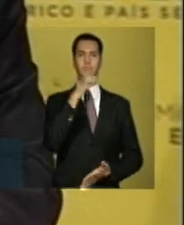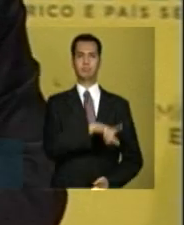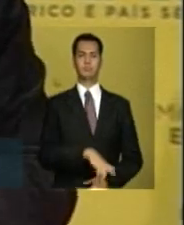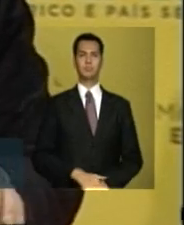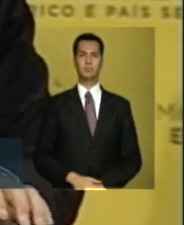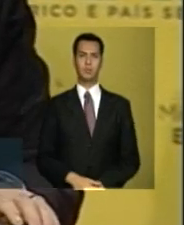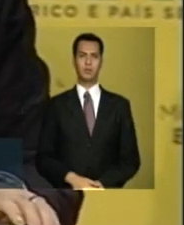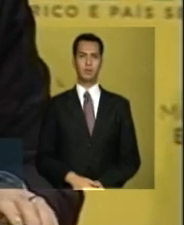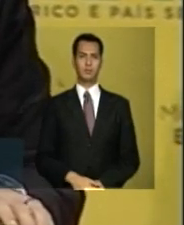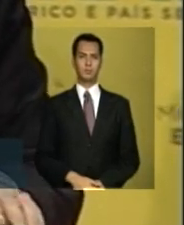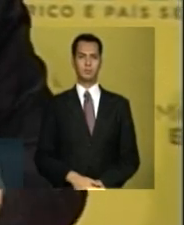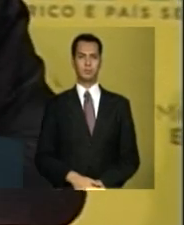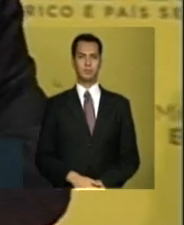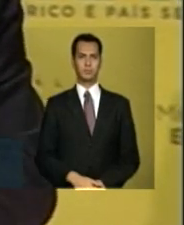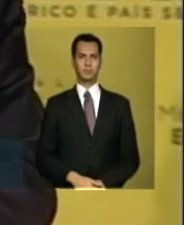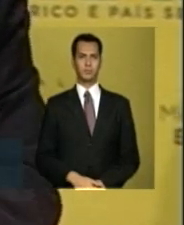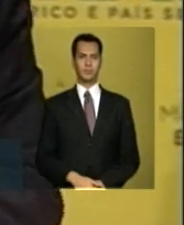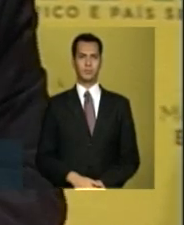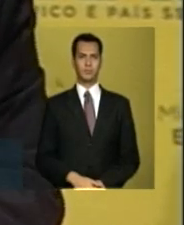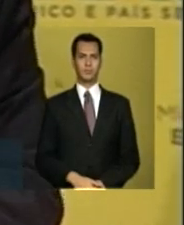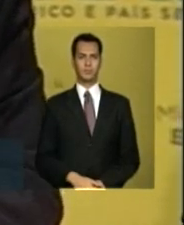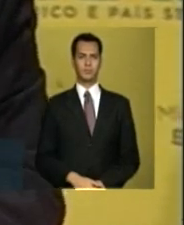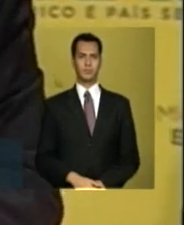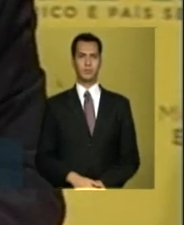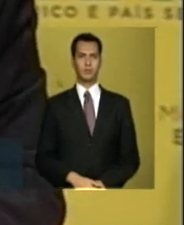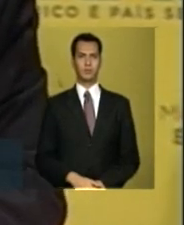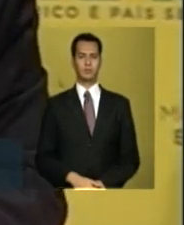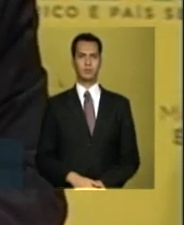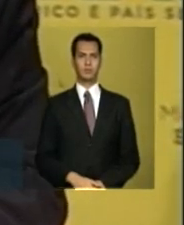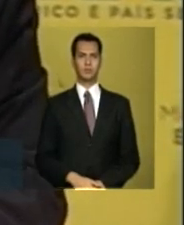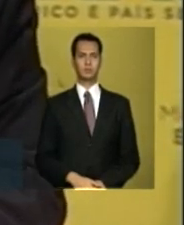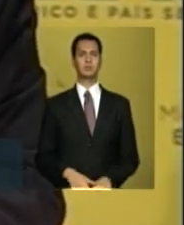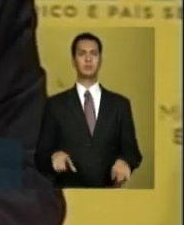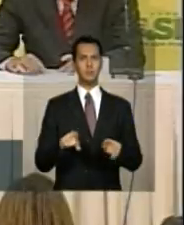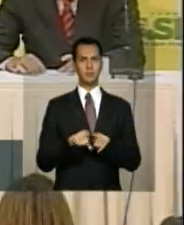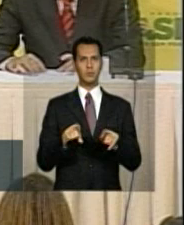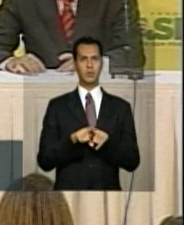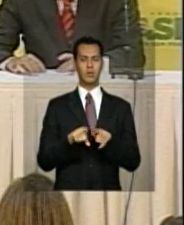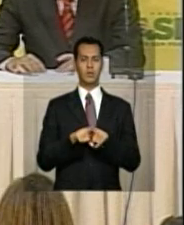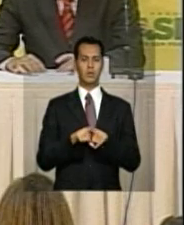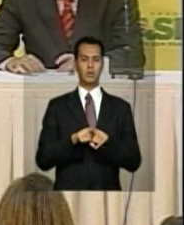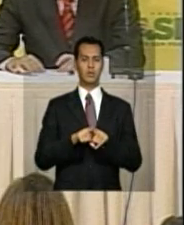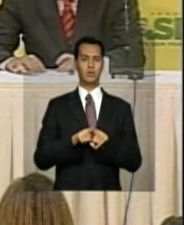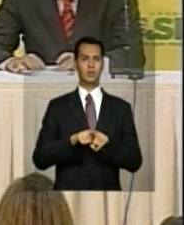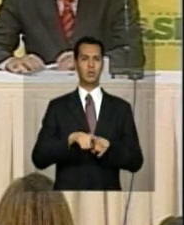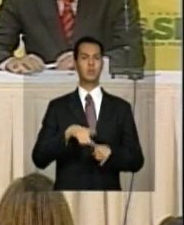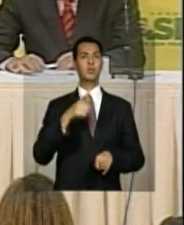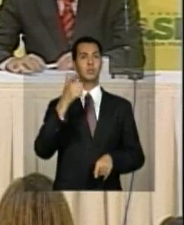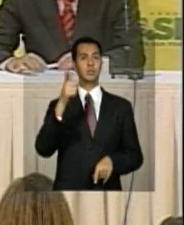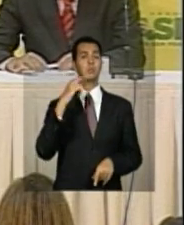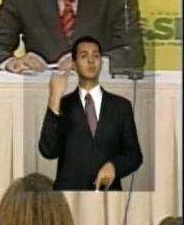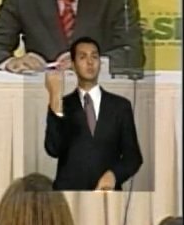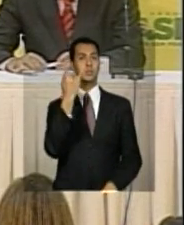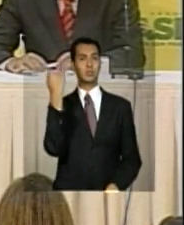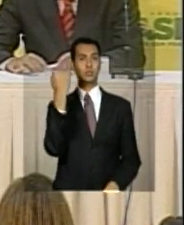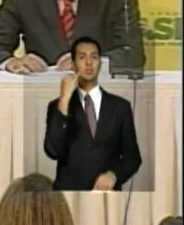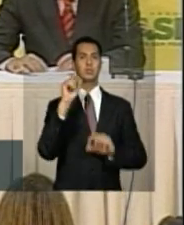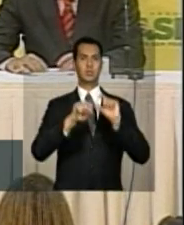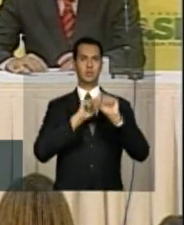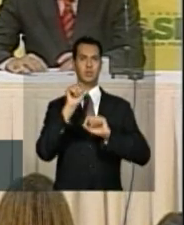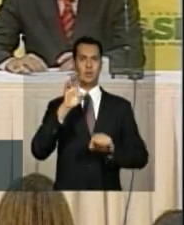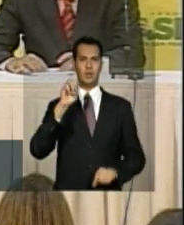disso eh a outra o outro papel absolutamente fundamental do